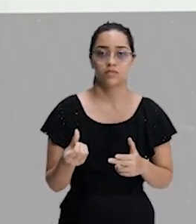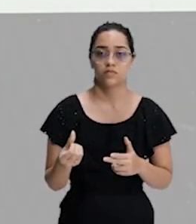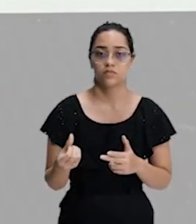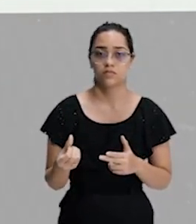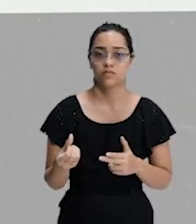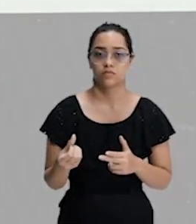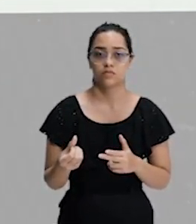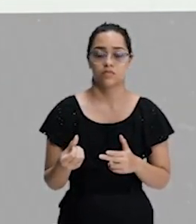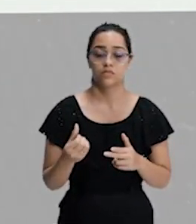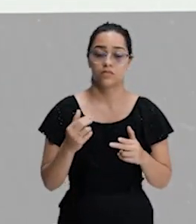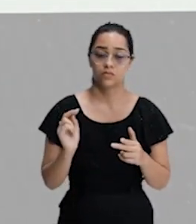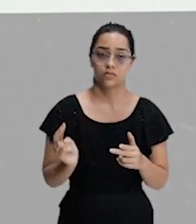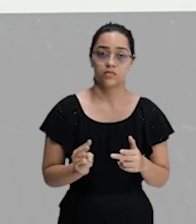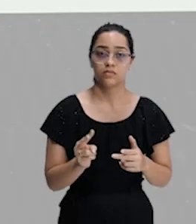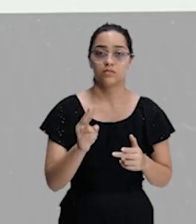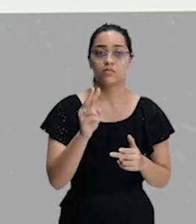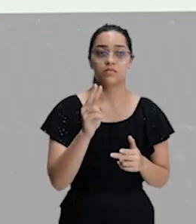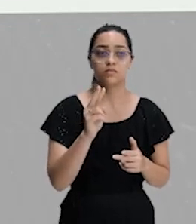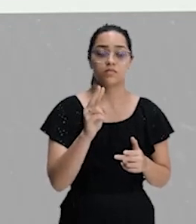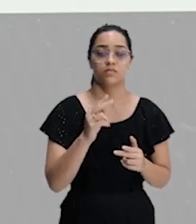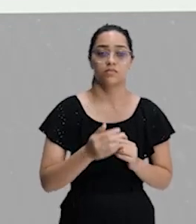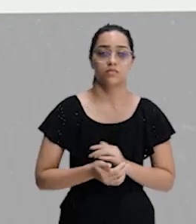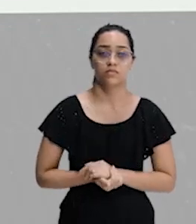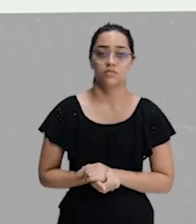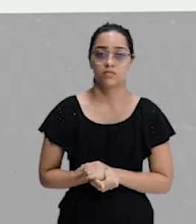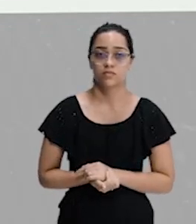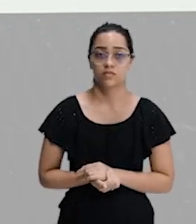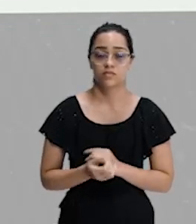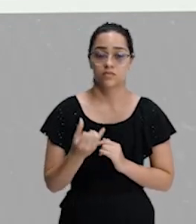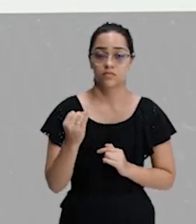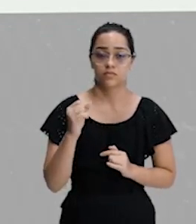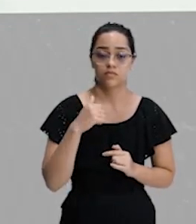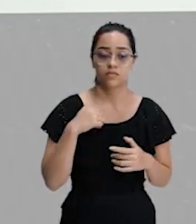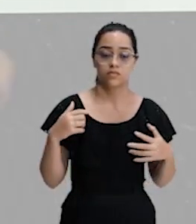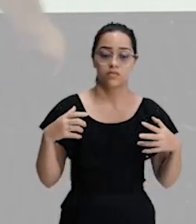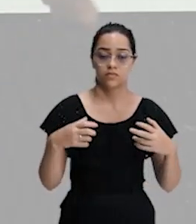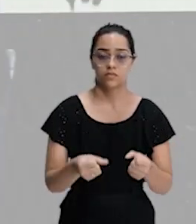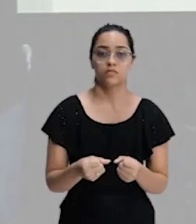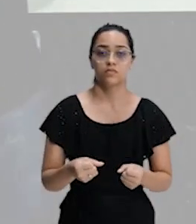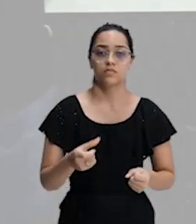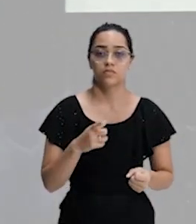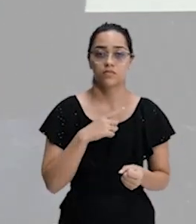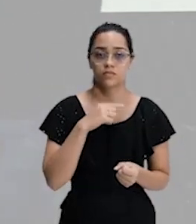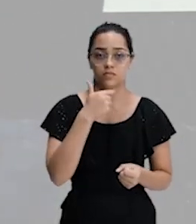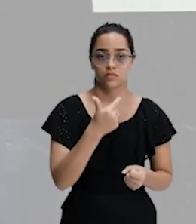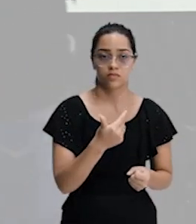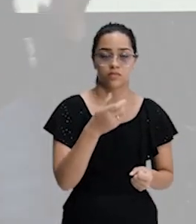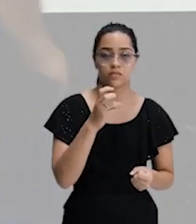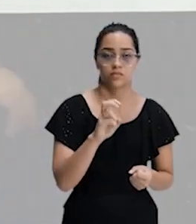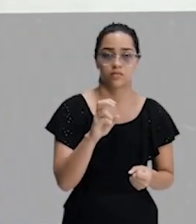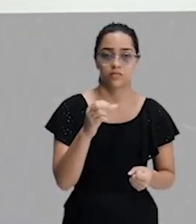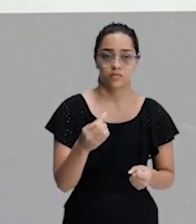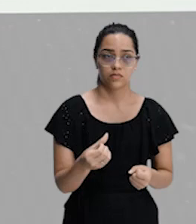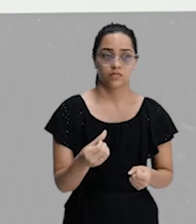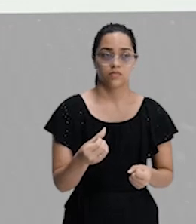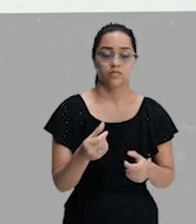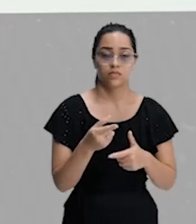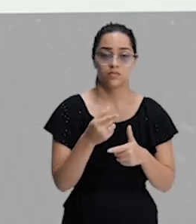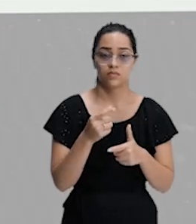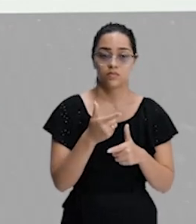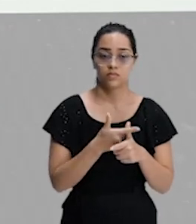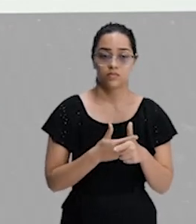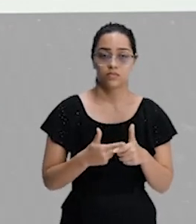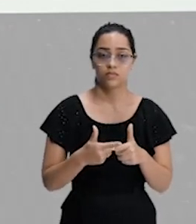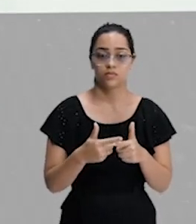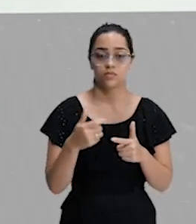256, esse valor, certo? Então, se eu pegar esse 256 e